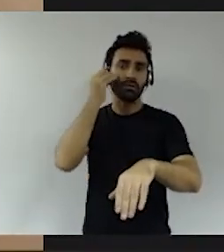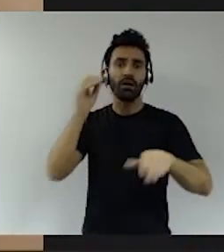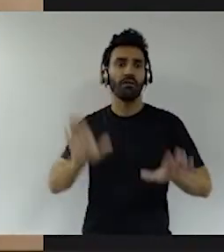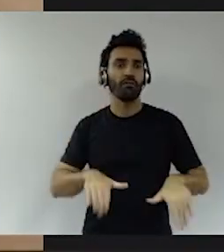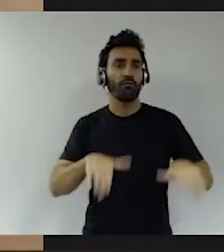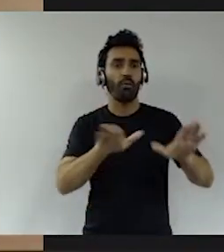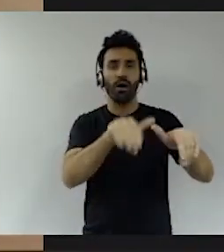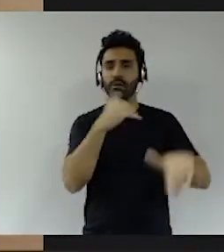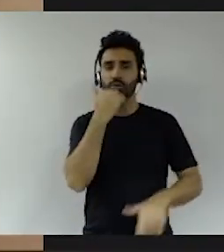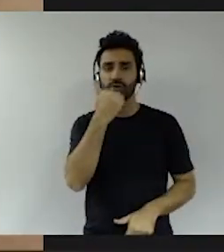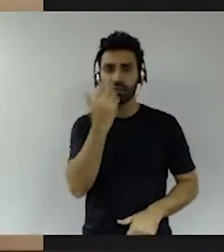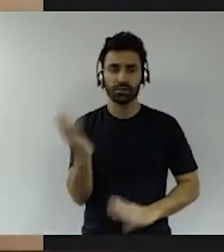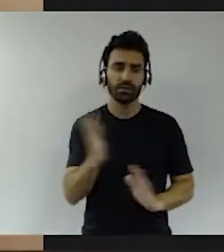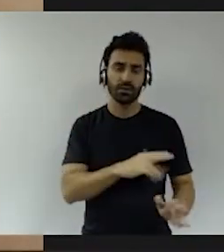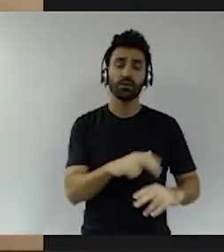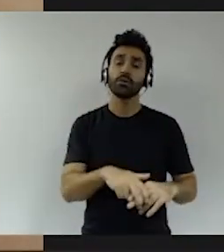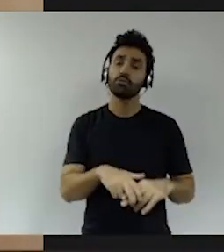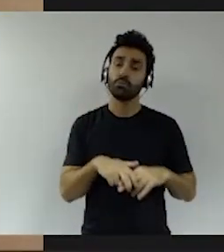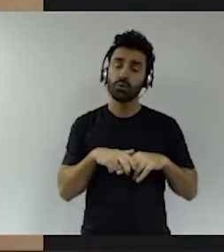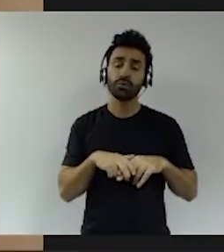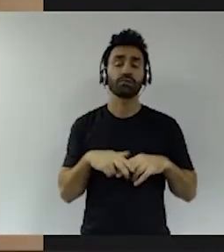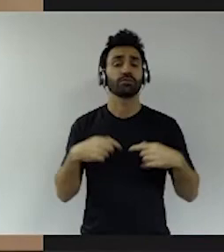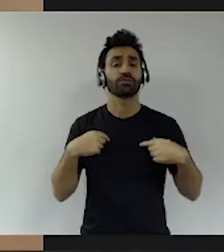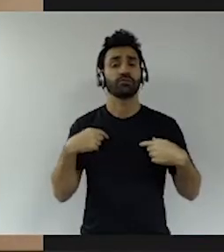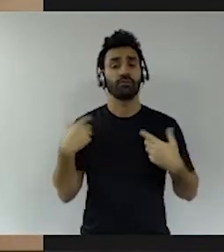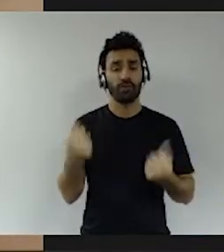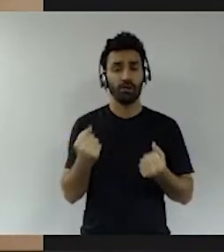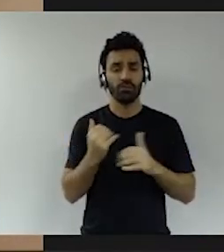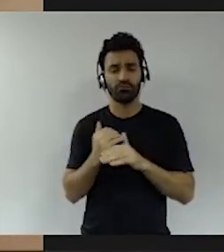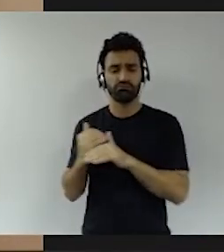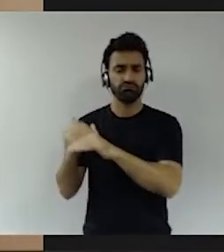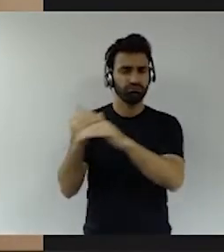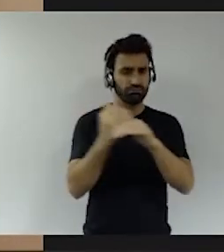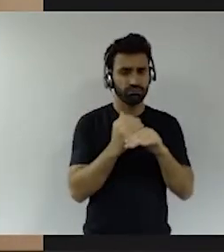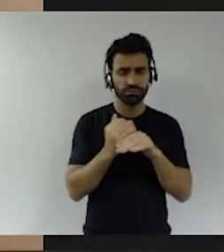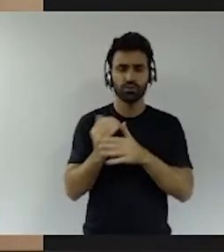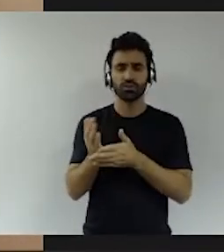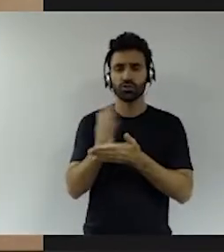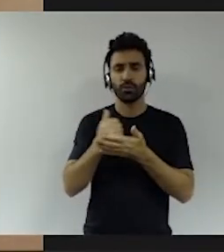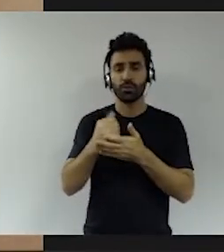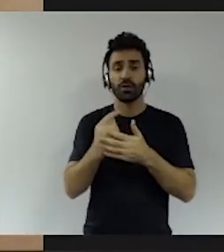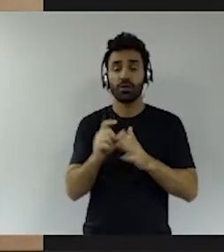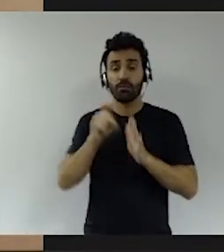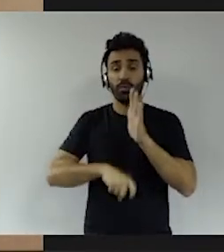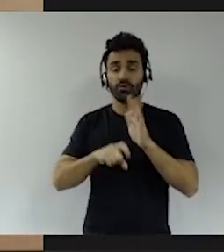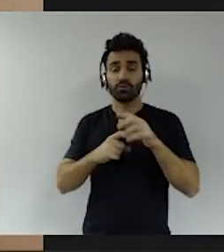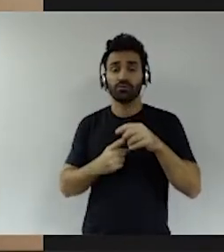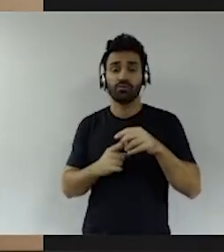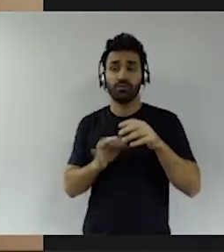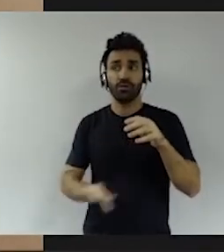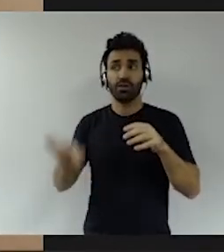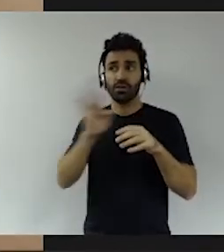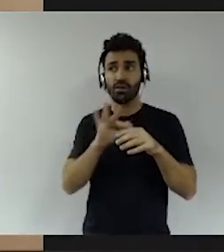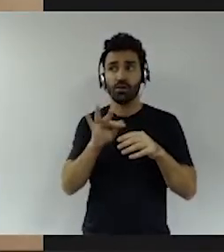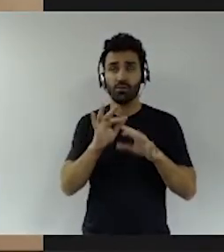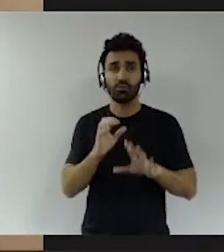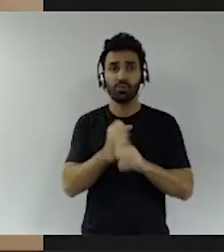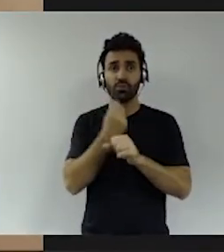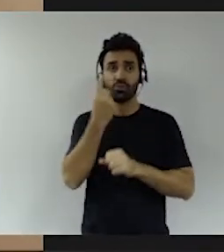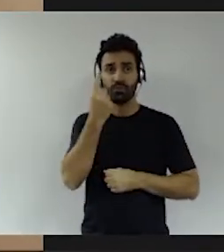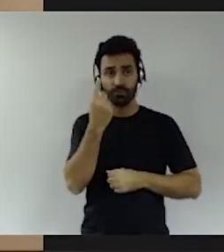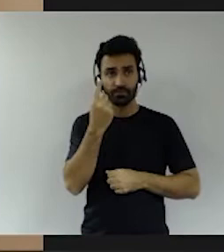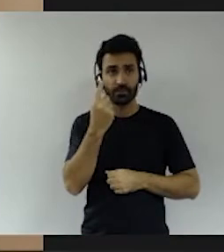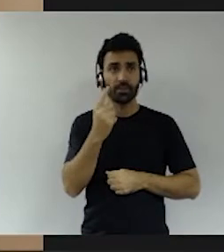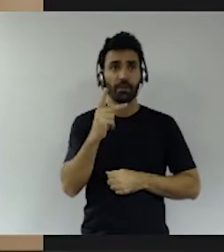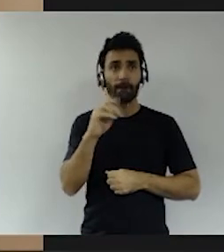eu sustento é um IVA dual mesmo. A gente unifica todos os impostos federais esse ano, PIS, COFINS, IPI, e,